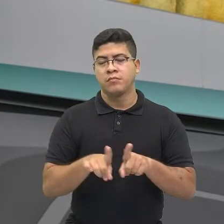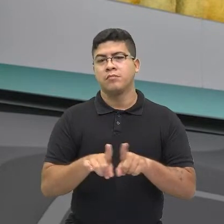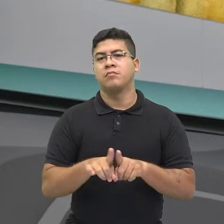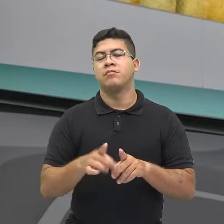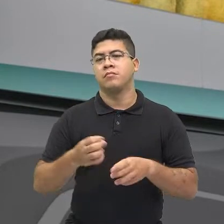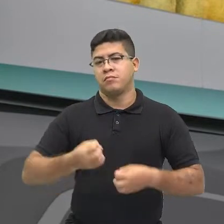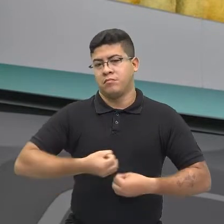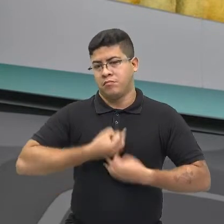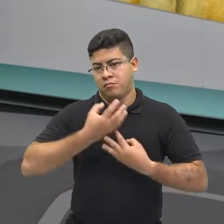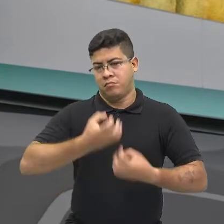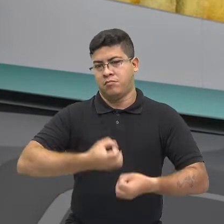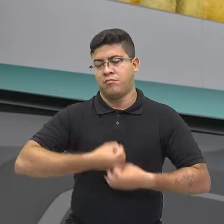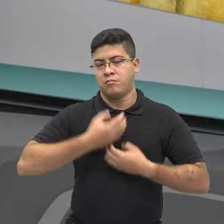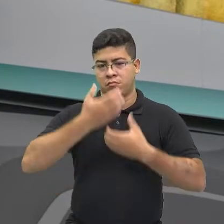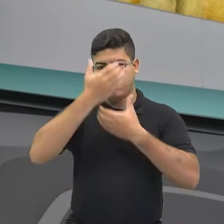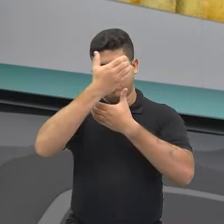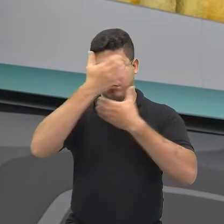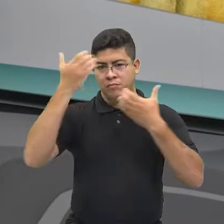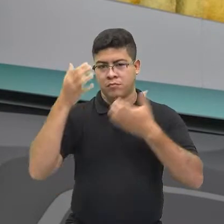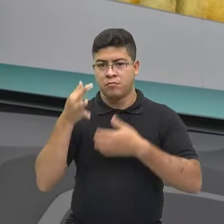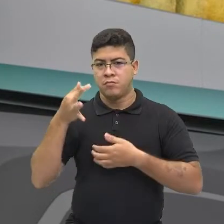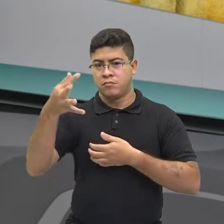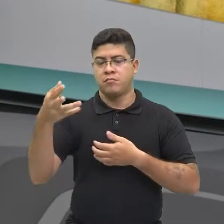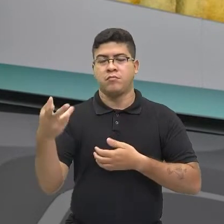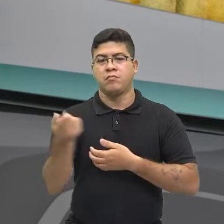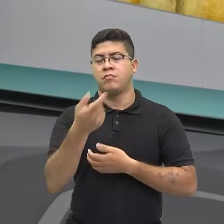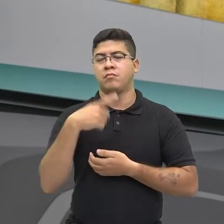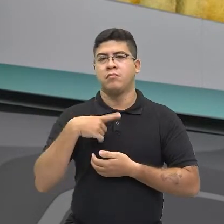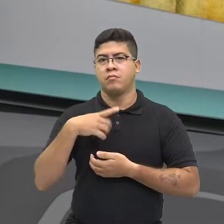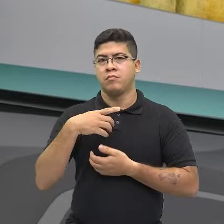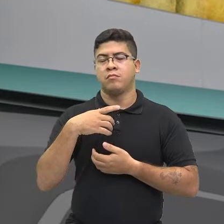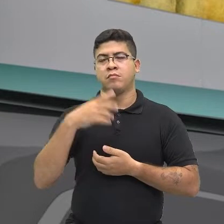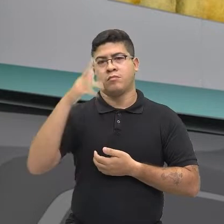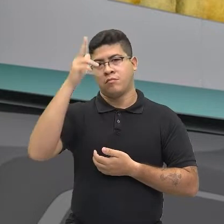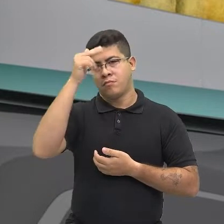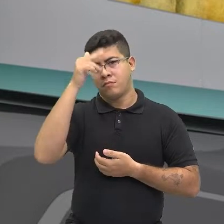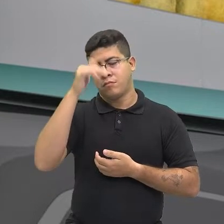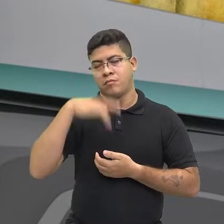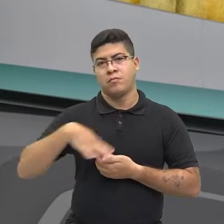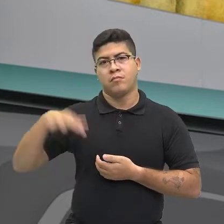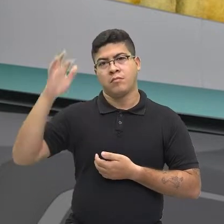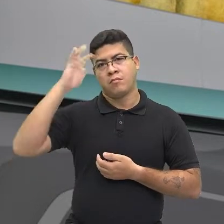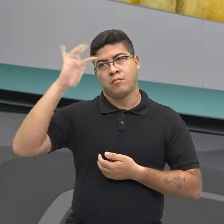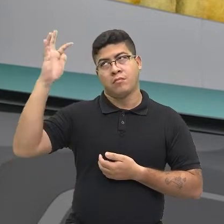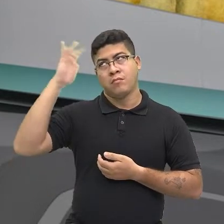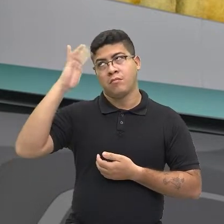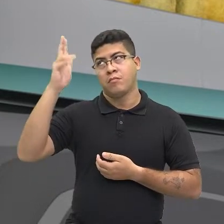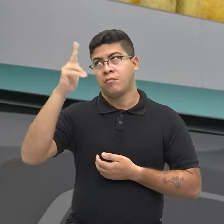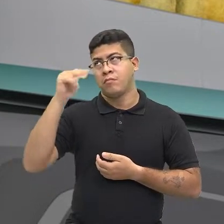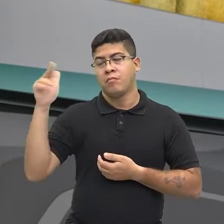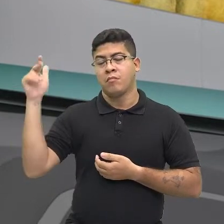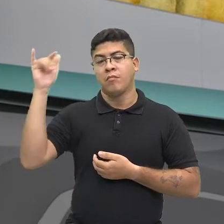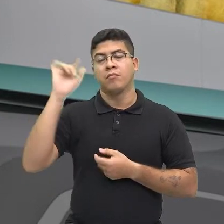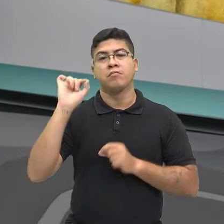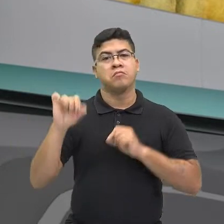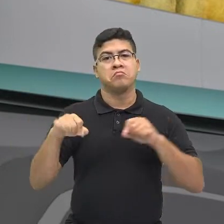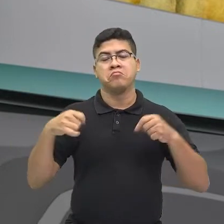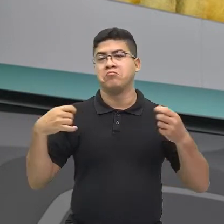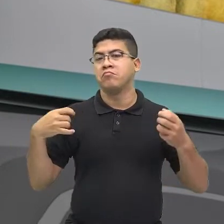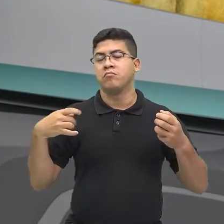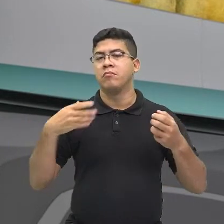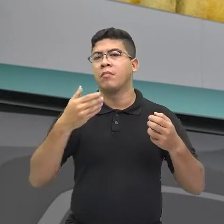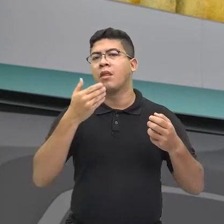expressionismo, cubismo, futurismo, dadaísmo, surrealismo. Eles idealizavam o abandono dos